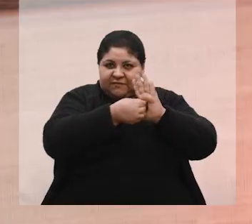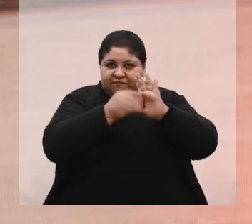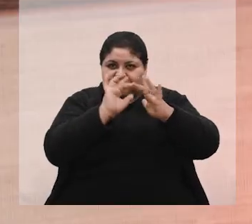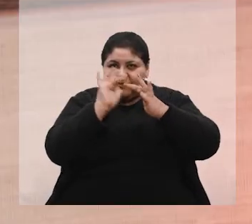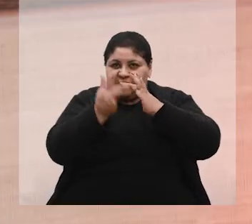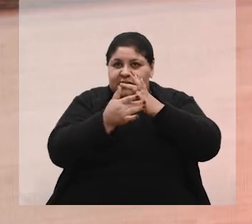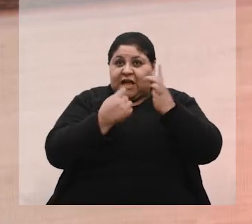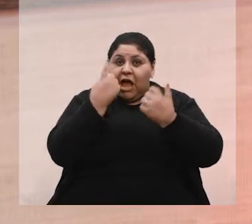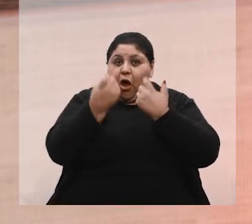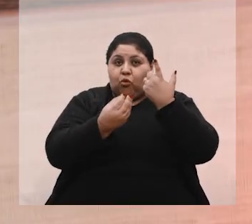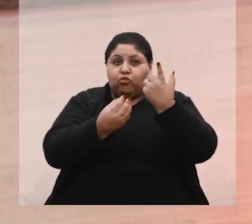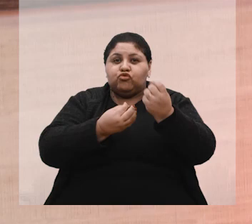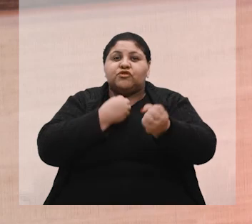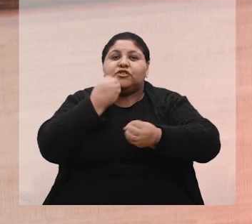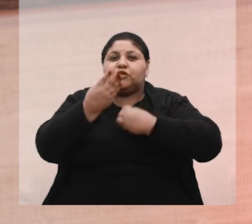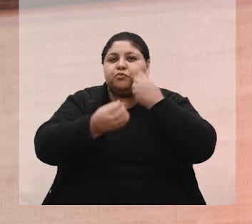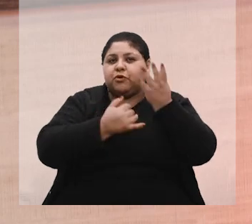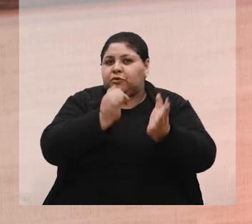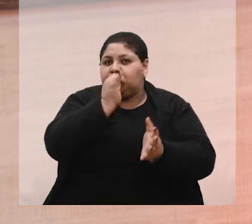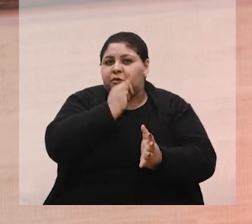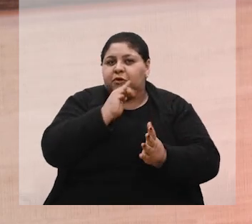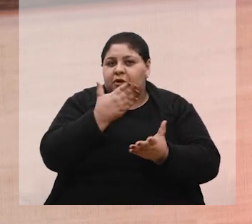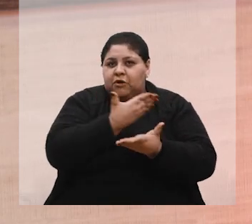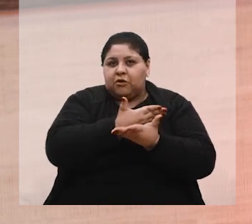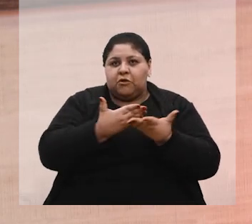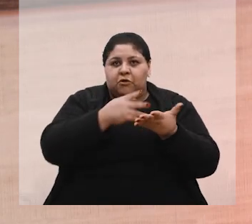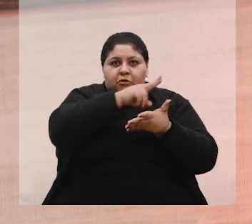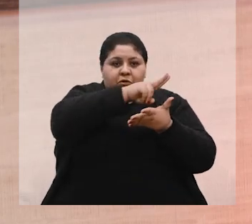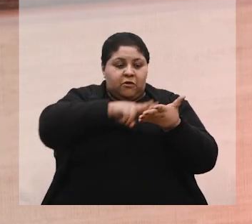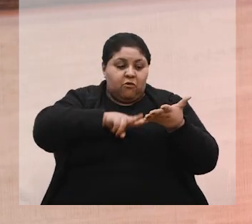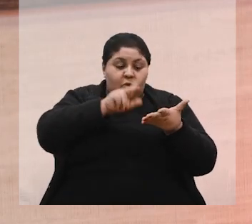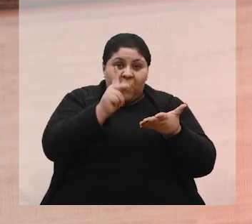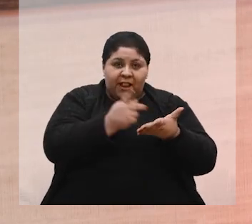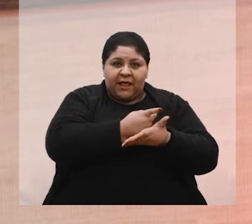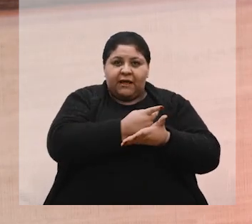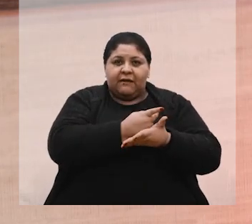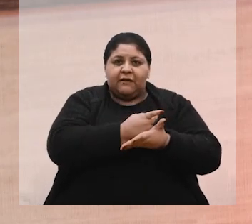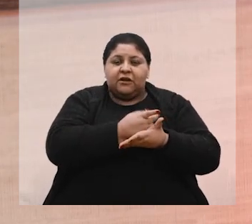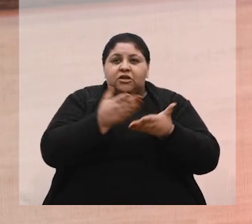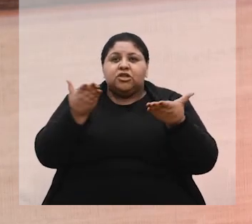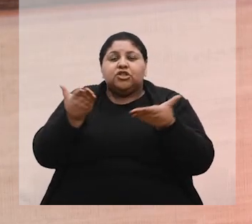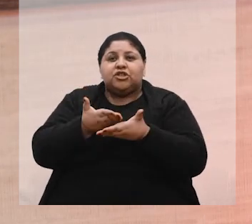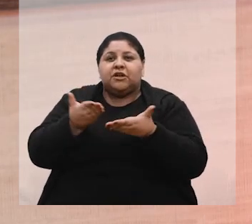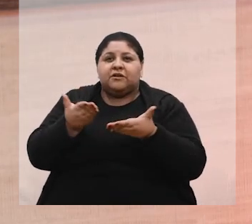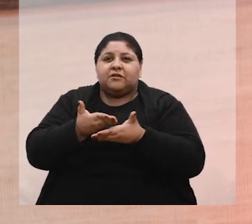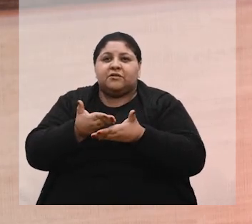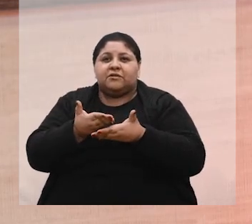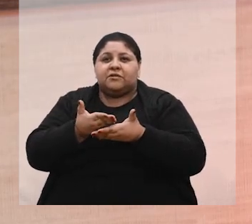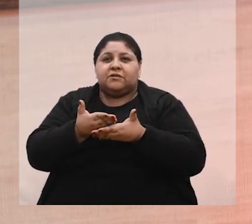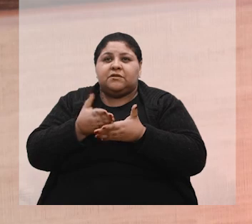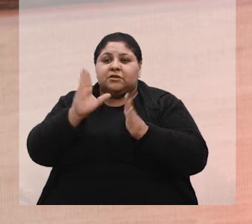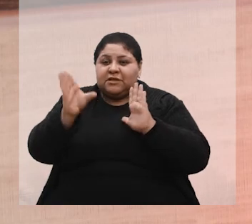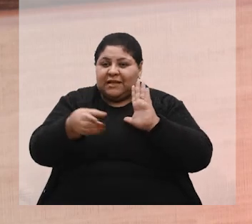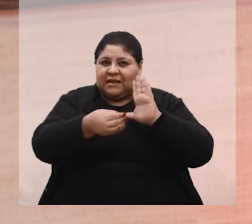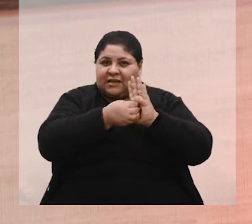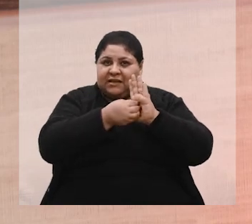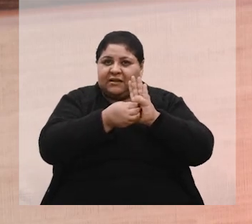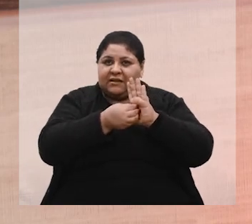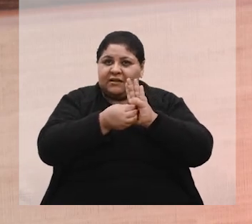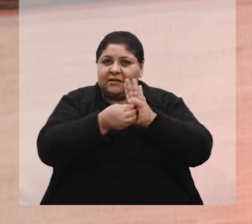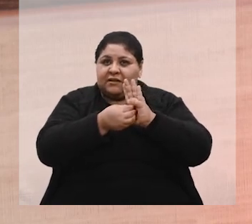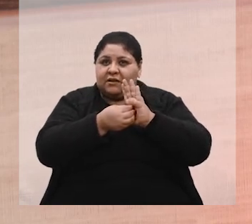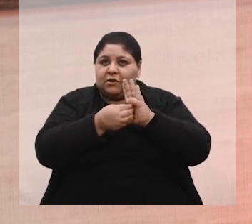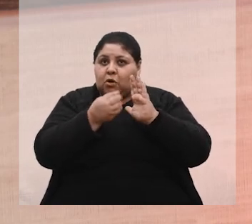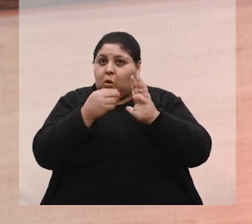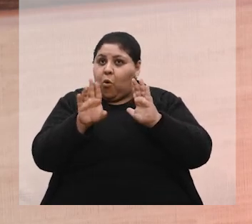postagens, alguns desses poemas, por exemplo, eu comecei lendo Falhamos, eles já haviam sido publicados em trechos